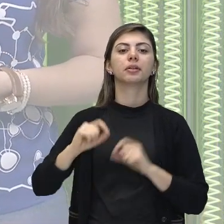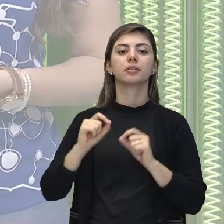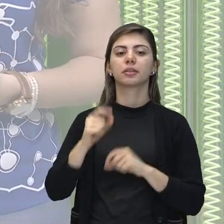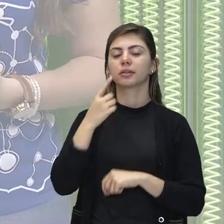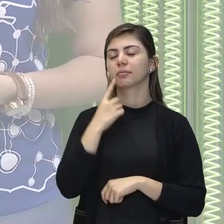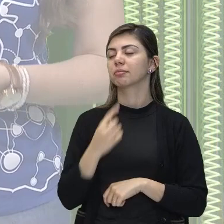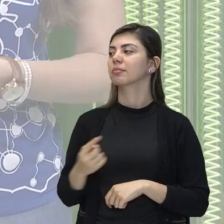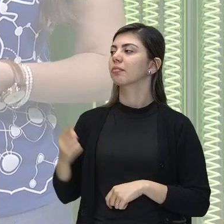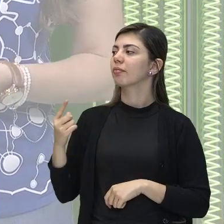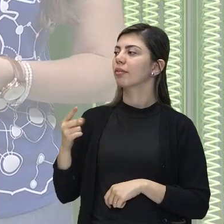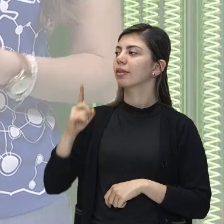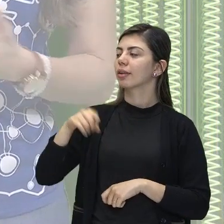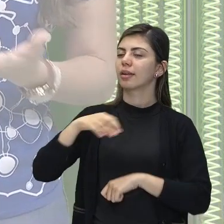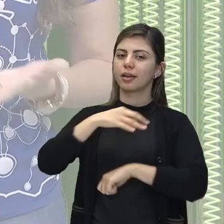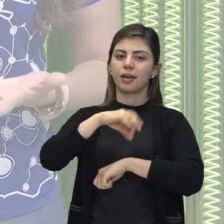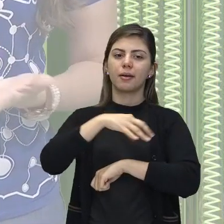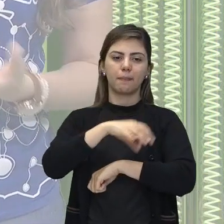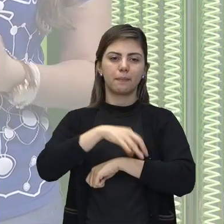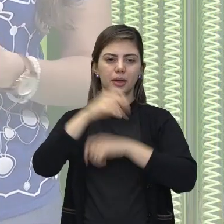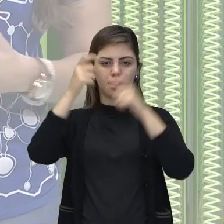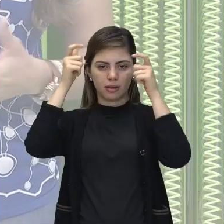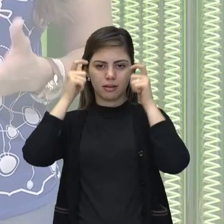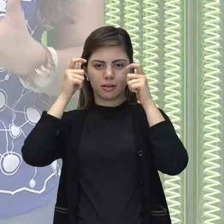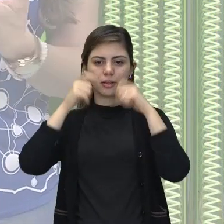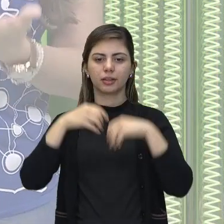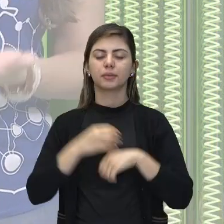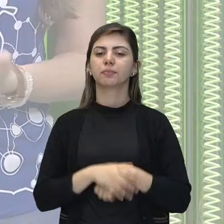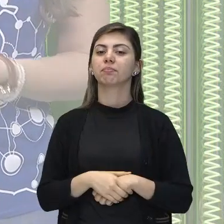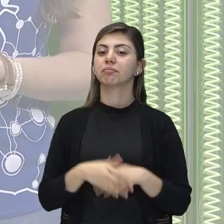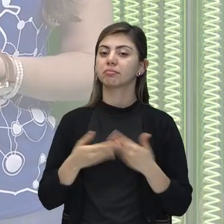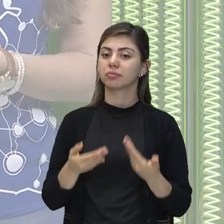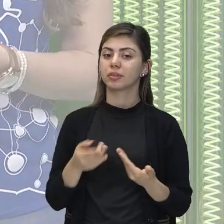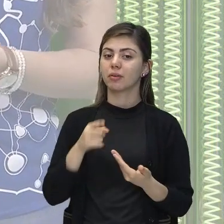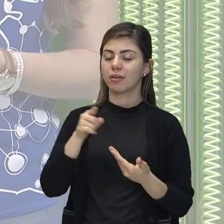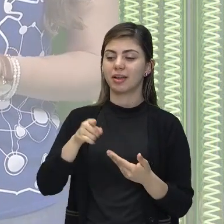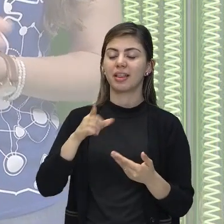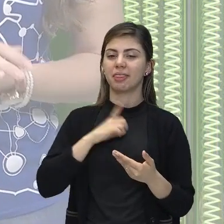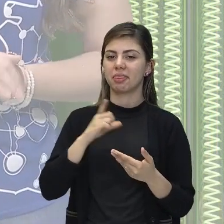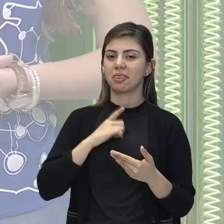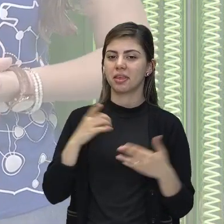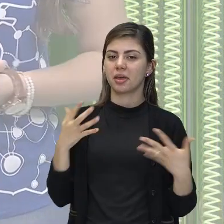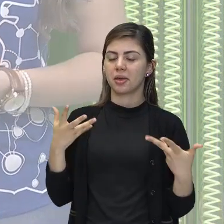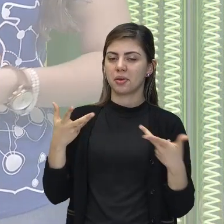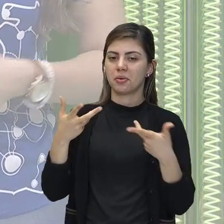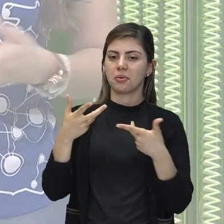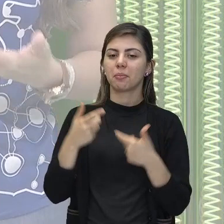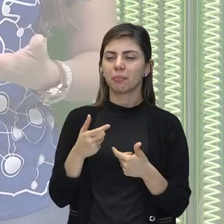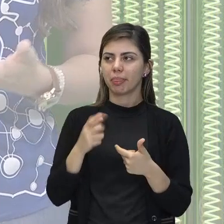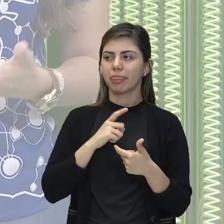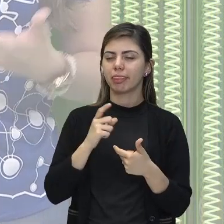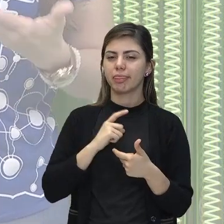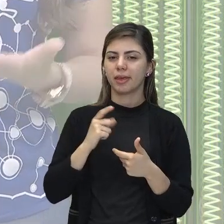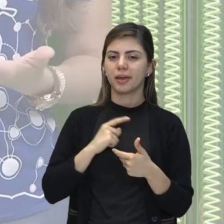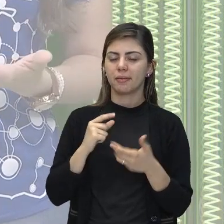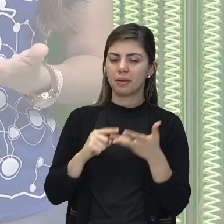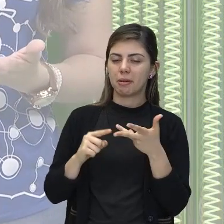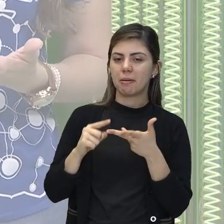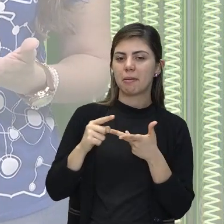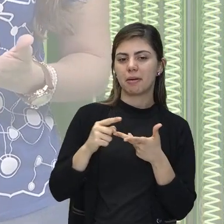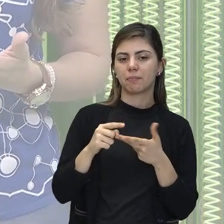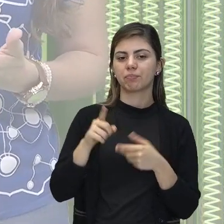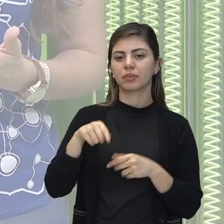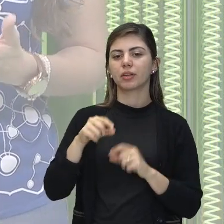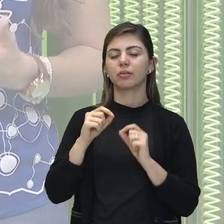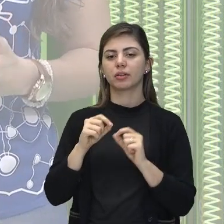né? A rainha, como vocês já puderam observar, ela é bastante privilegiada, né? Ela é a fêmea fértil